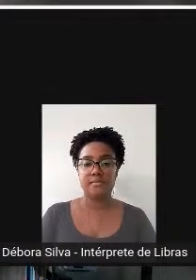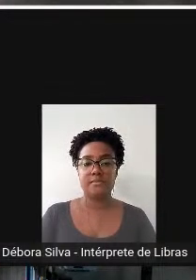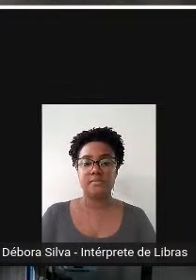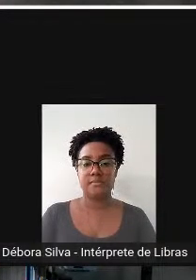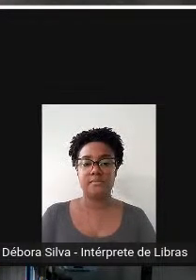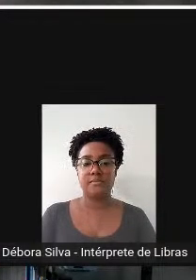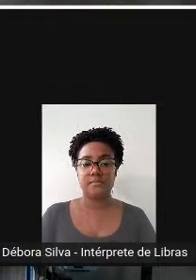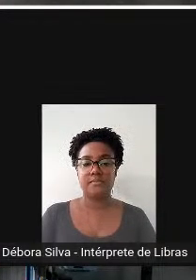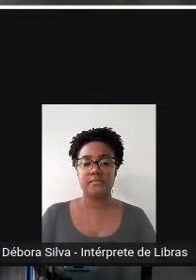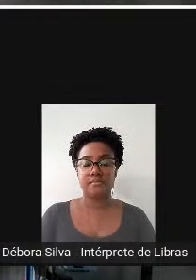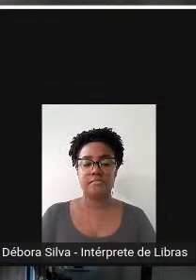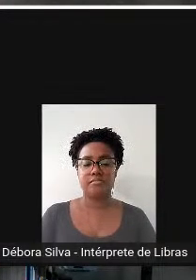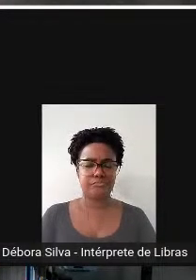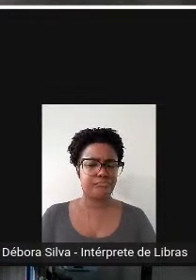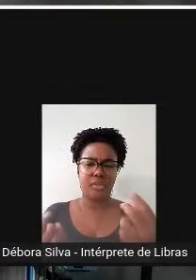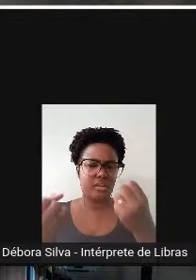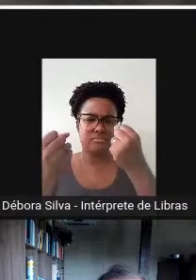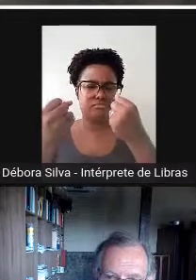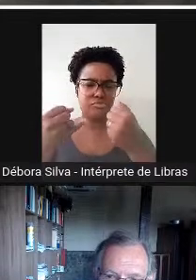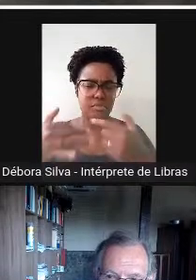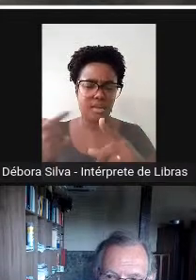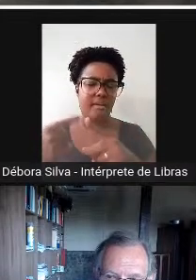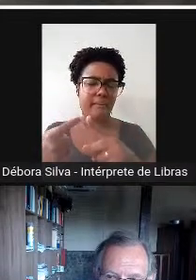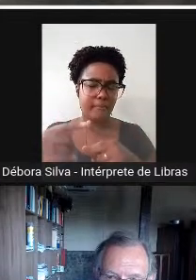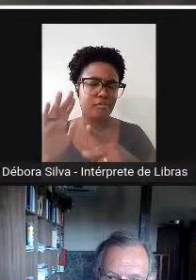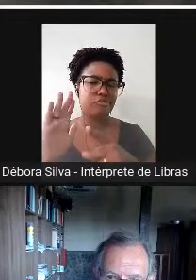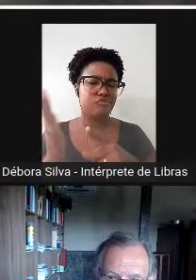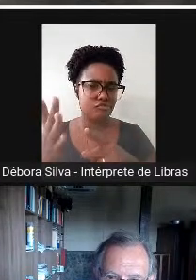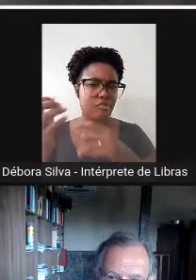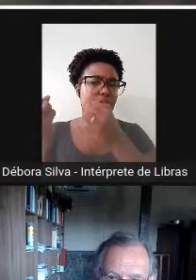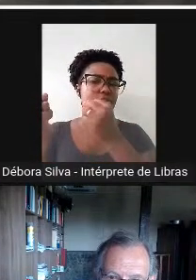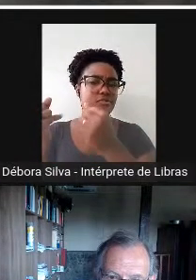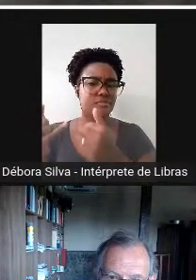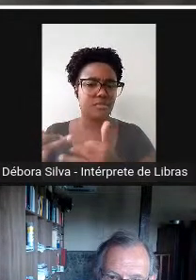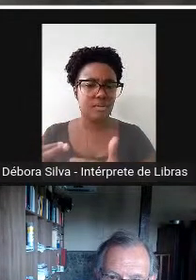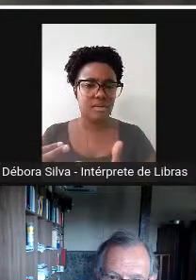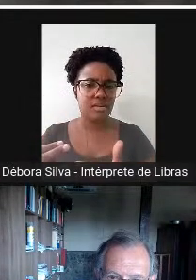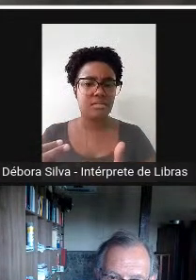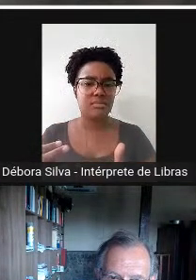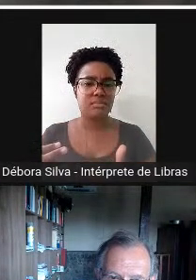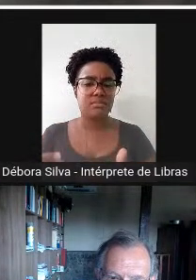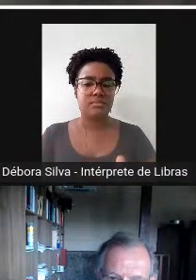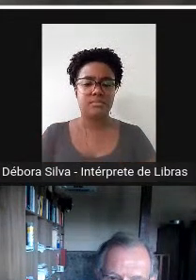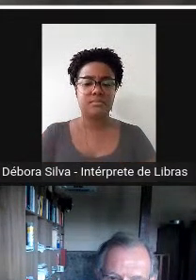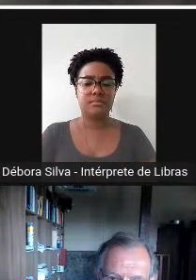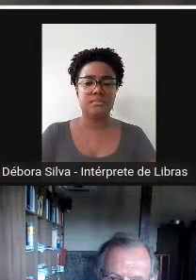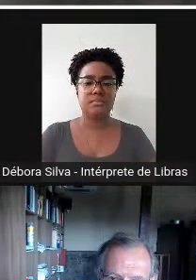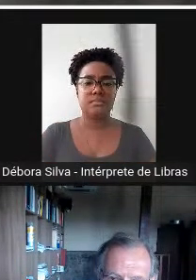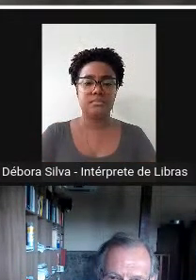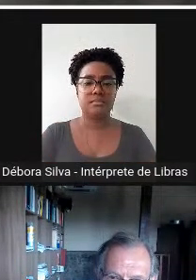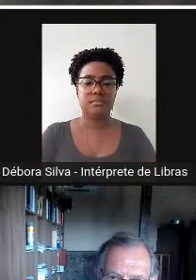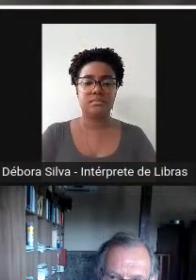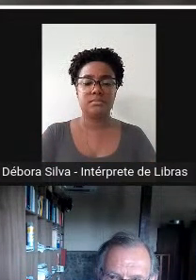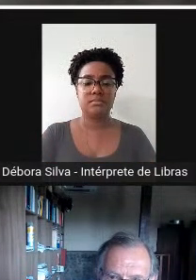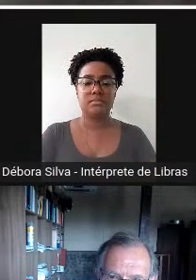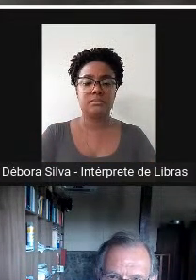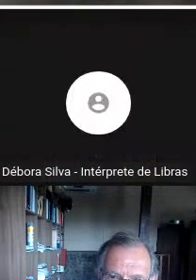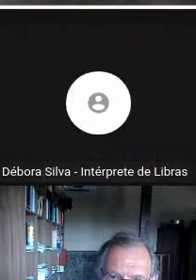Eu não vou falar muito sobre isso, porque a Venk falou um pouco sobre isso, mas eu gostaria de ressaltar